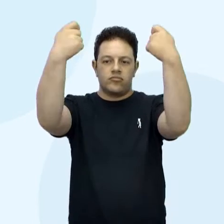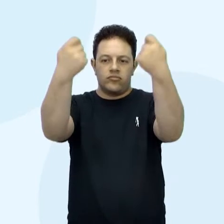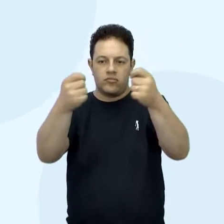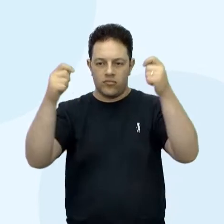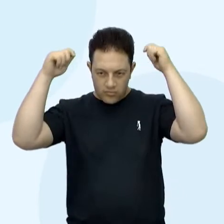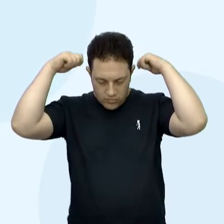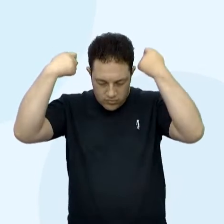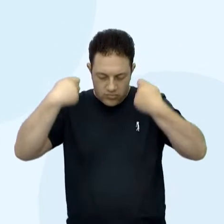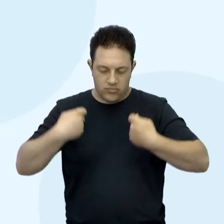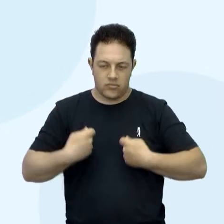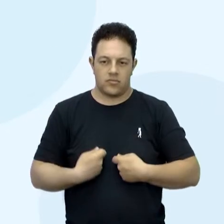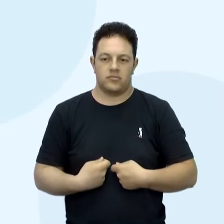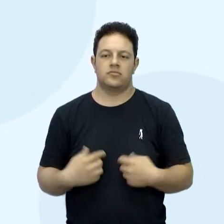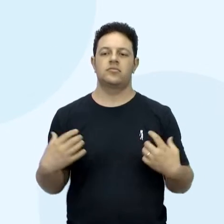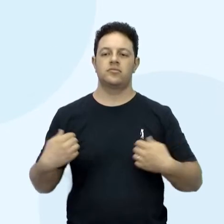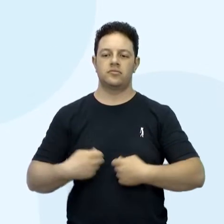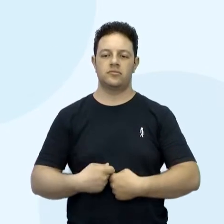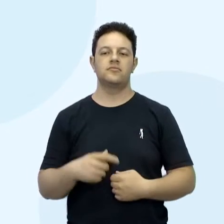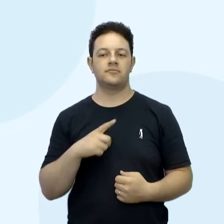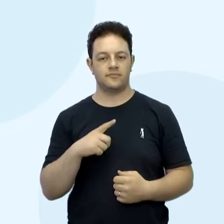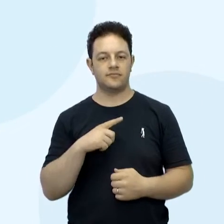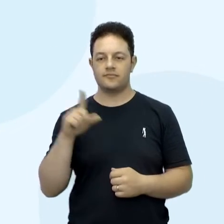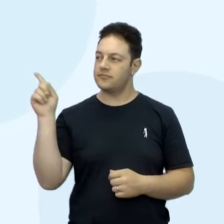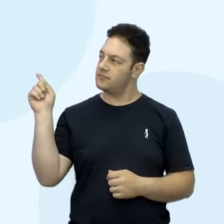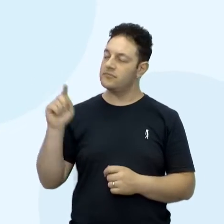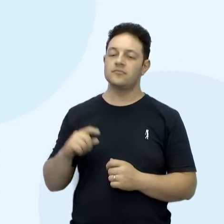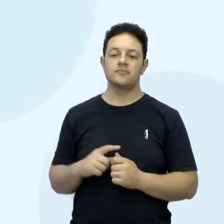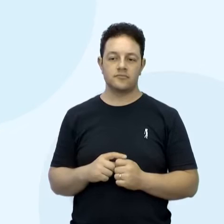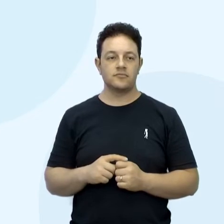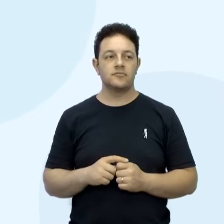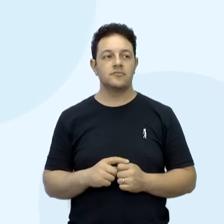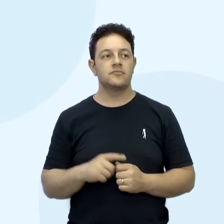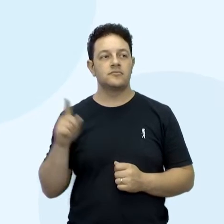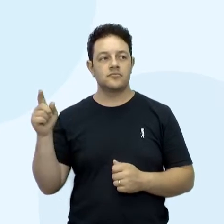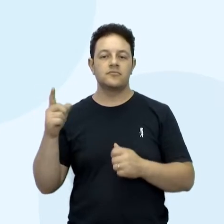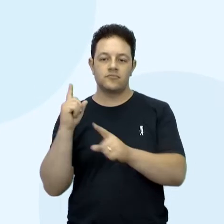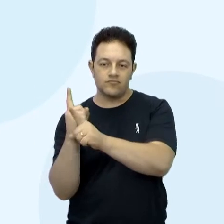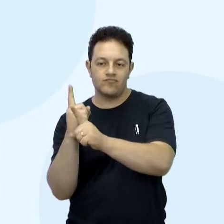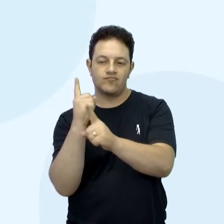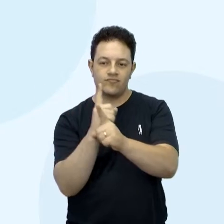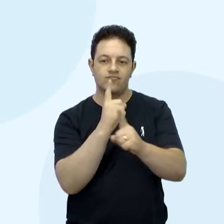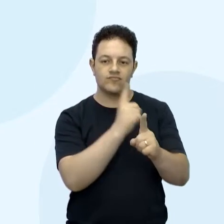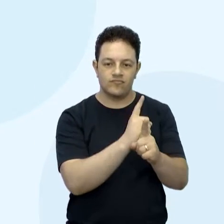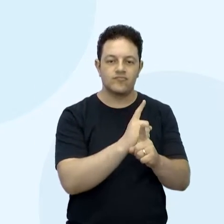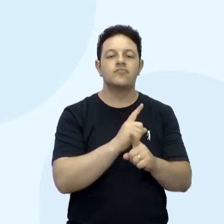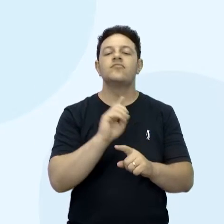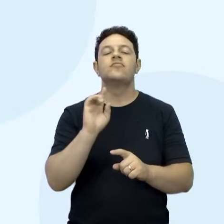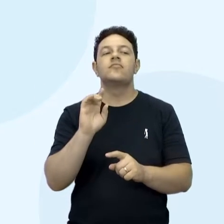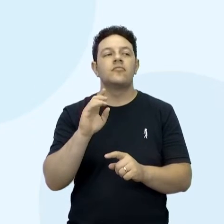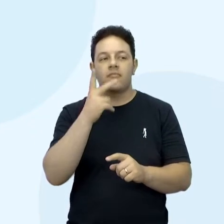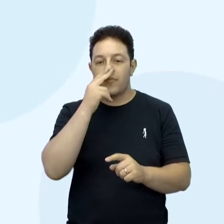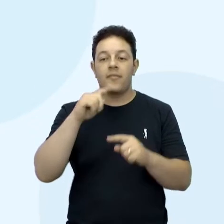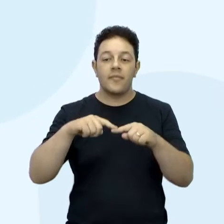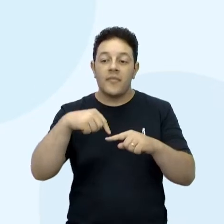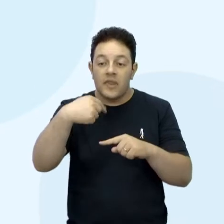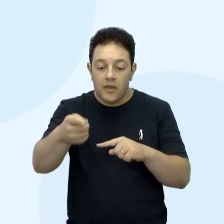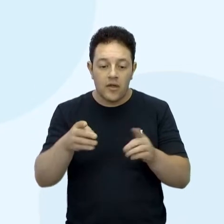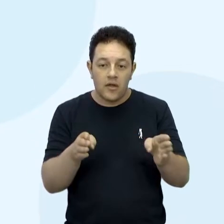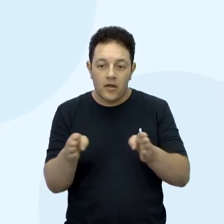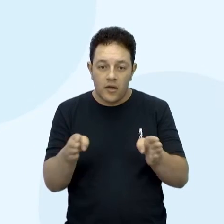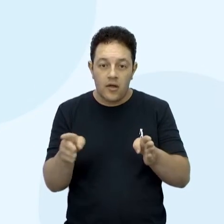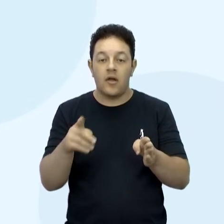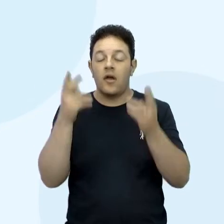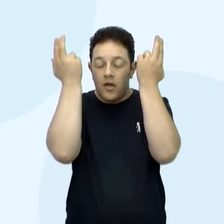panos, né, com túnicas, e eles vão ser descobertos, no caso, só após o período